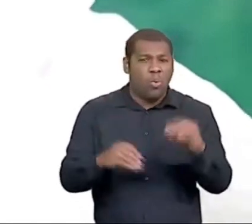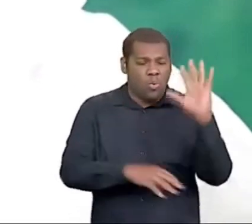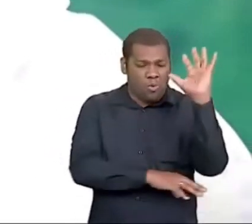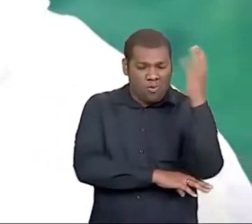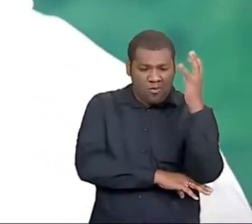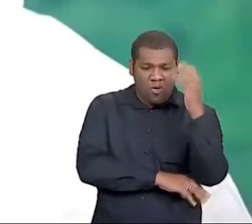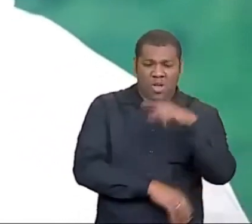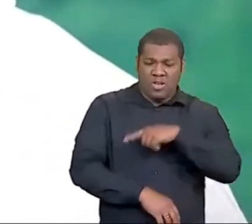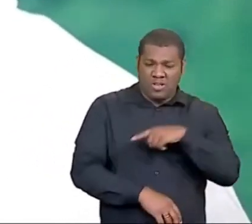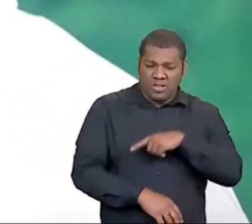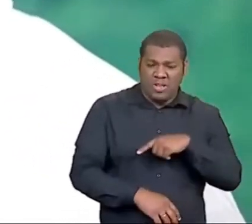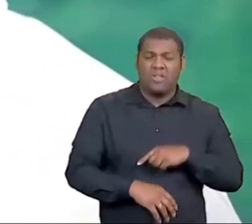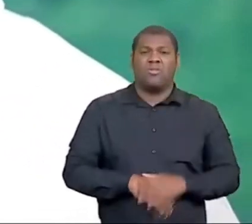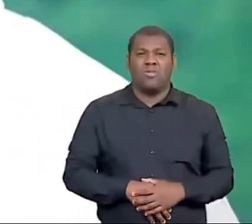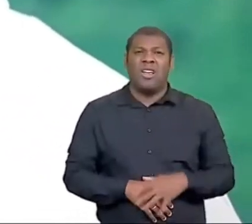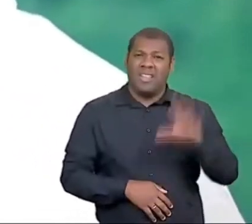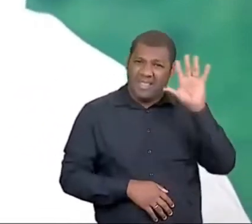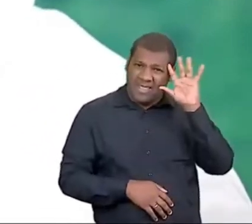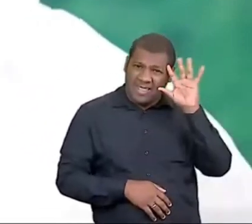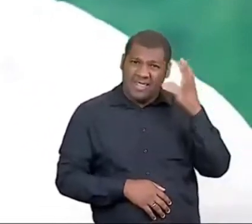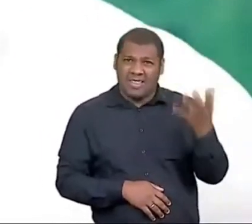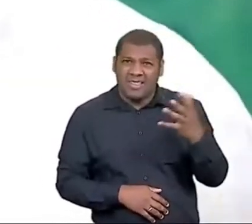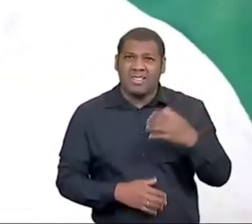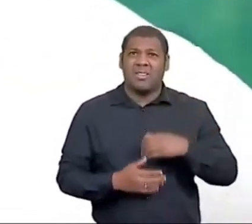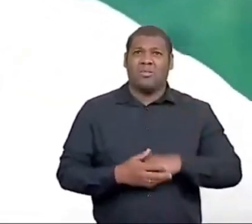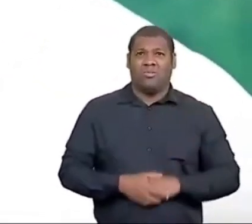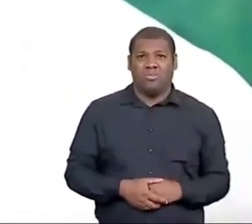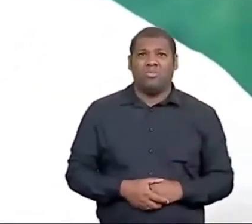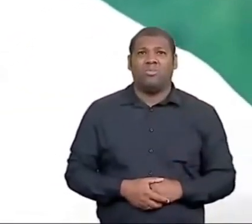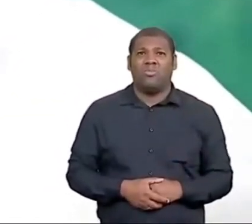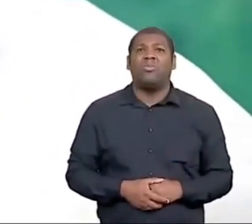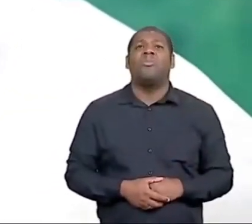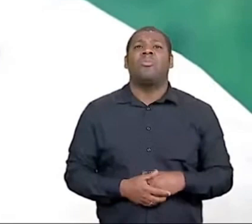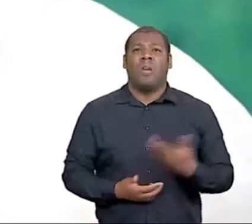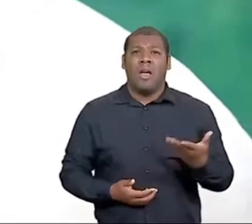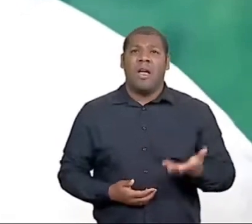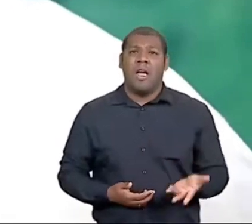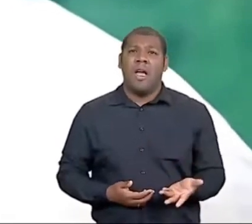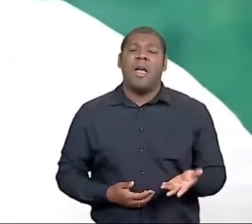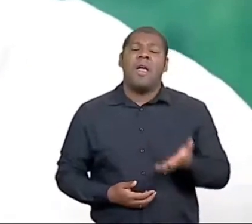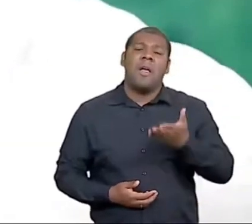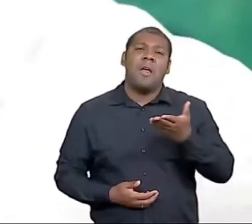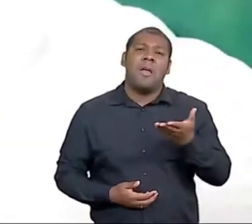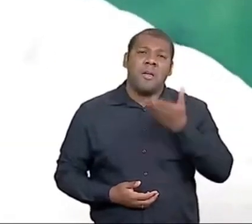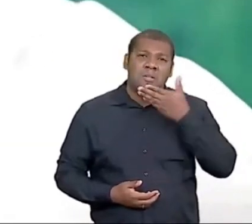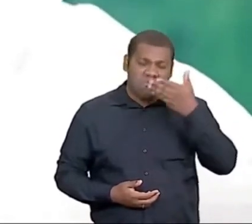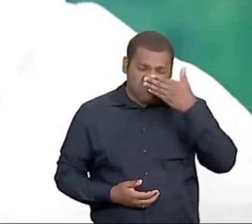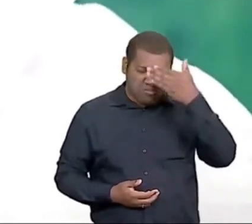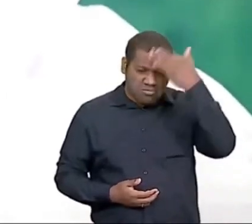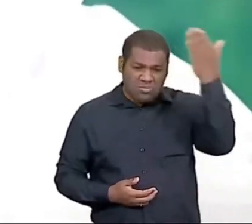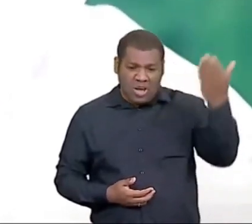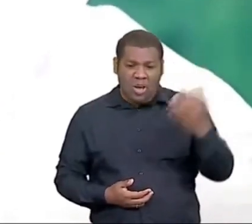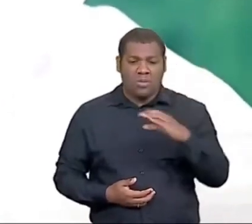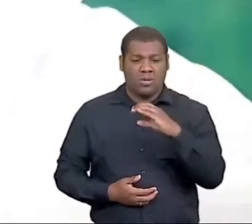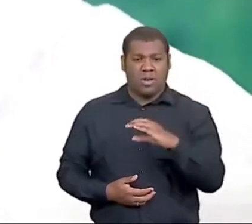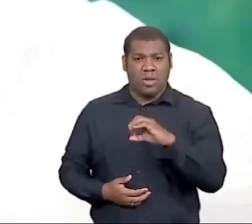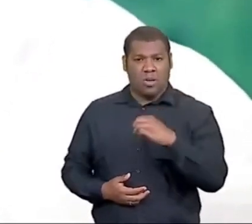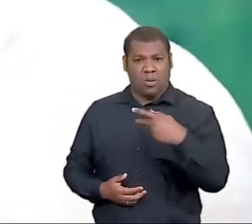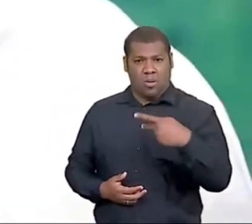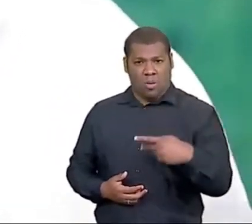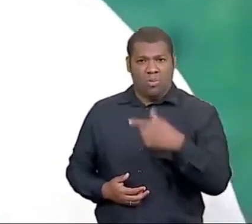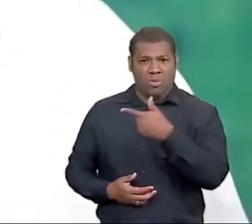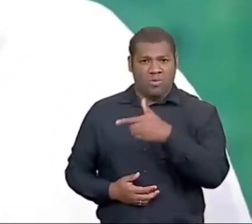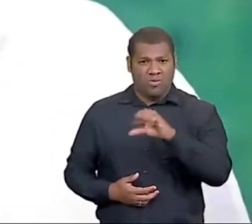nos Emirados Árabes, na COP28, e a gente mudar a discussão. mudar a discussão. E quando for